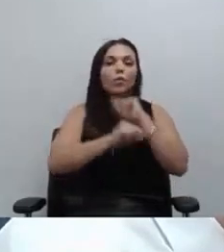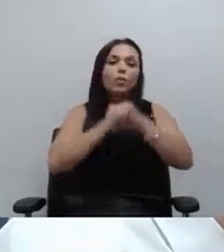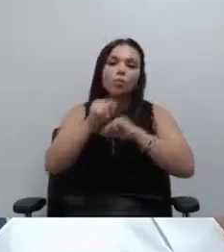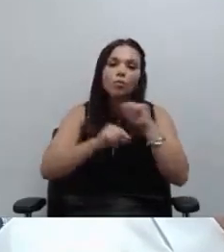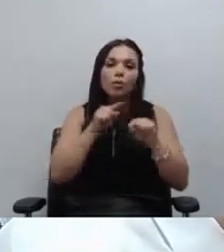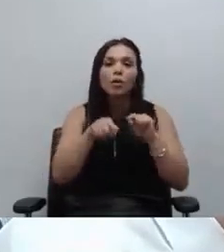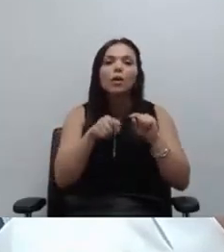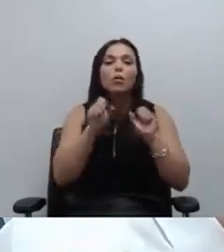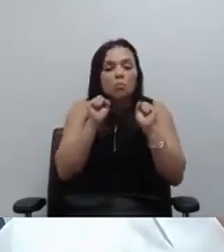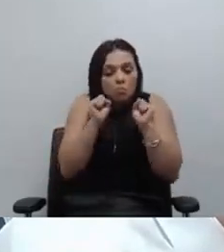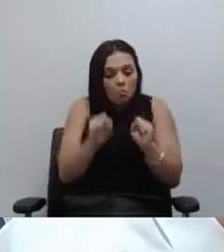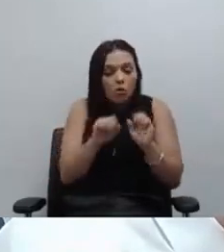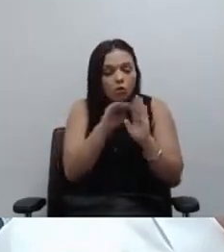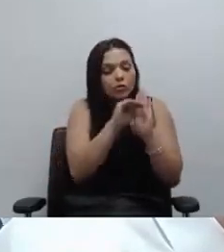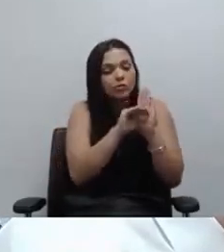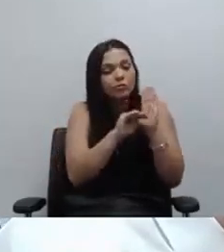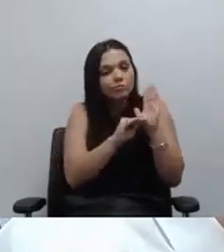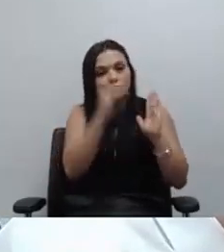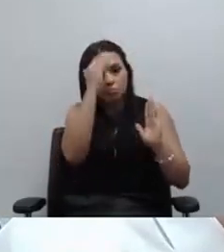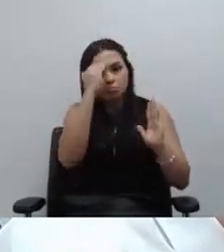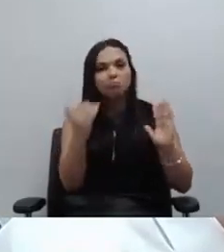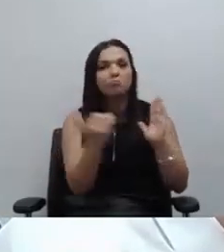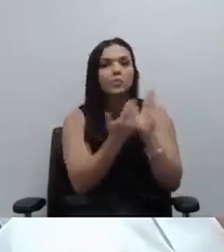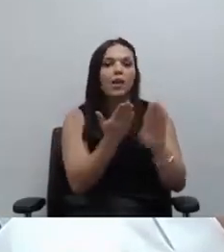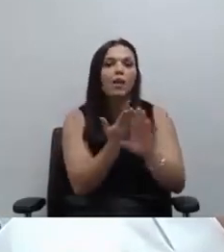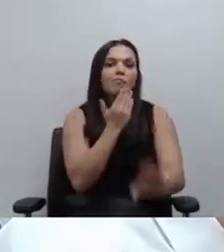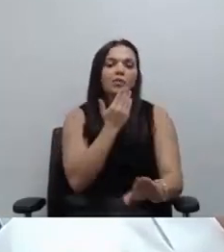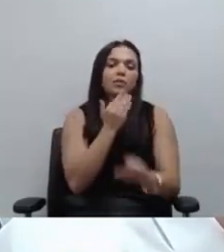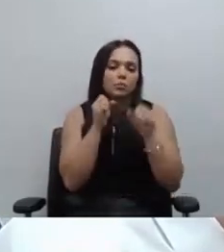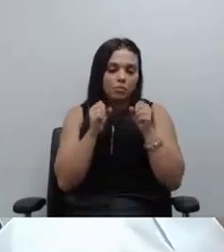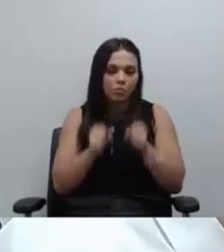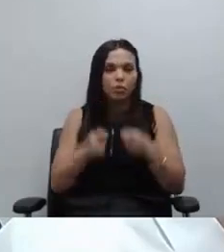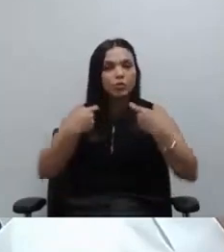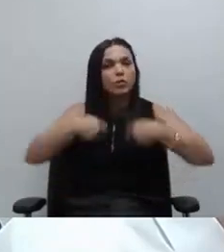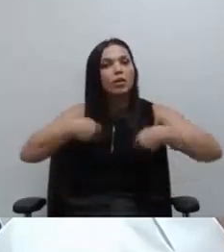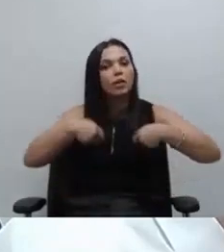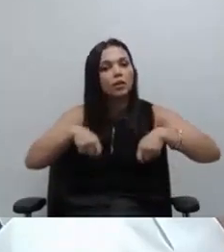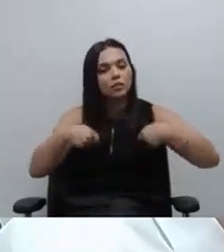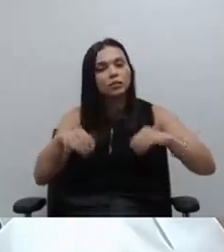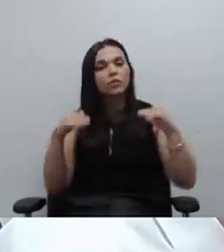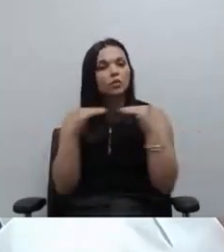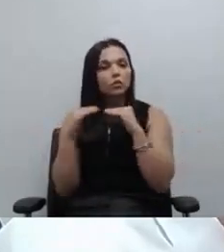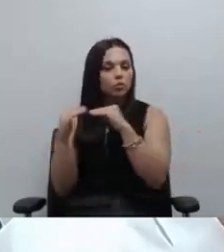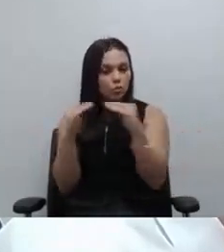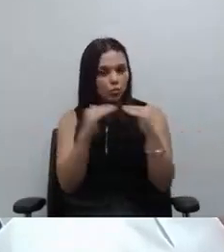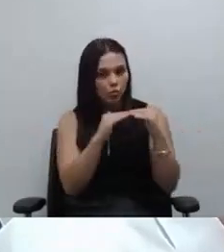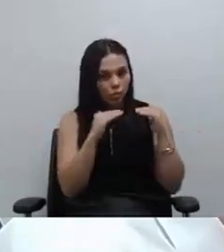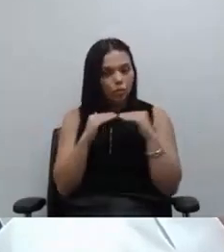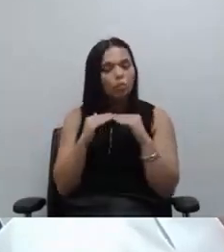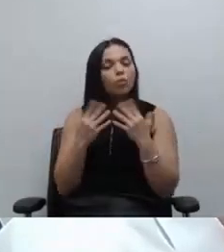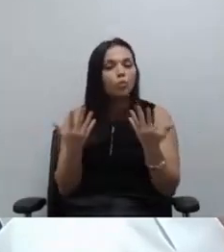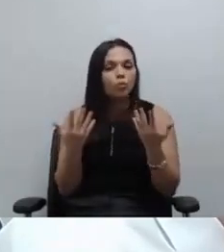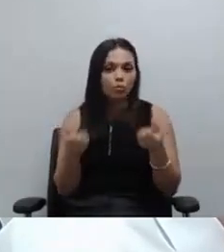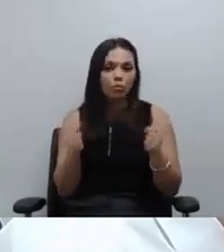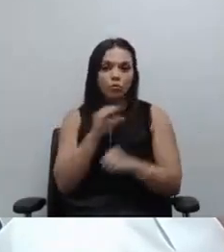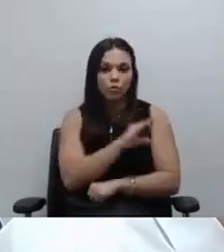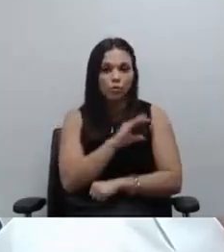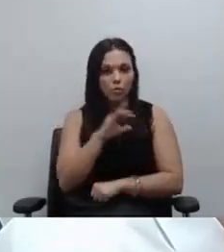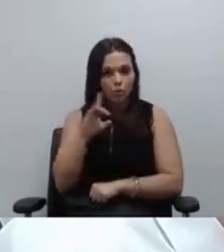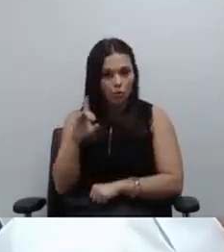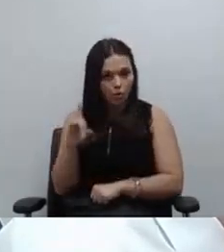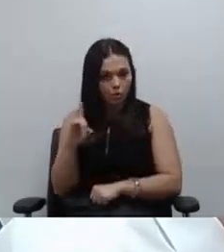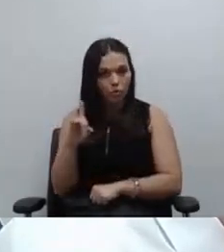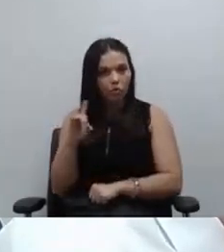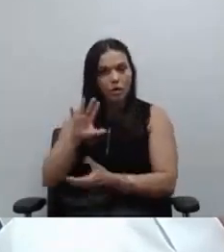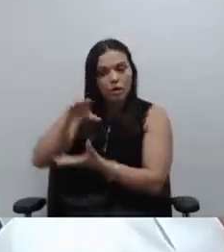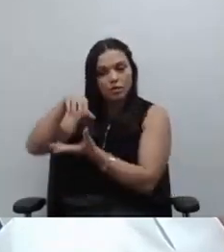para esse afastamento. Basicamente, os artigos prevêem a necessidade de concordância, da coordenação